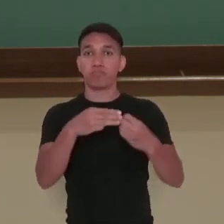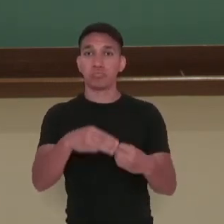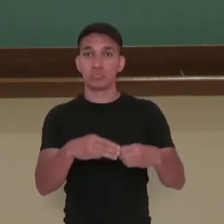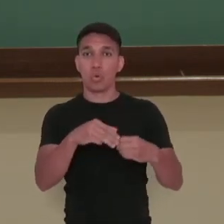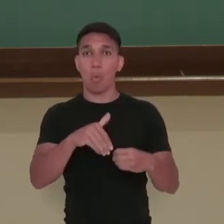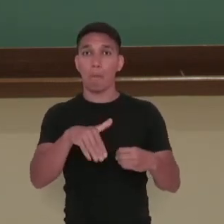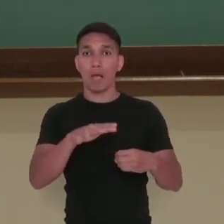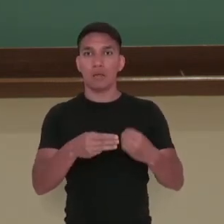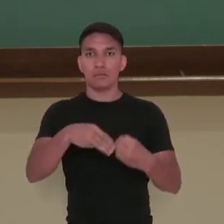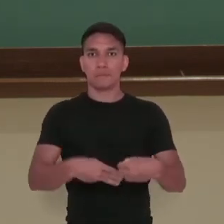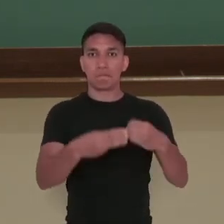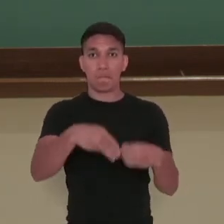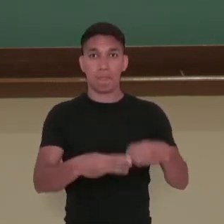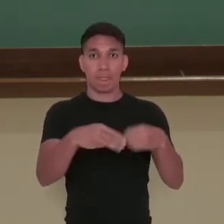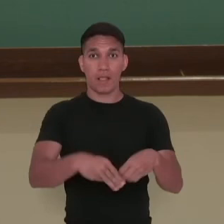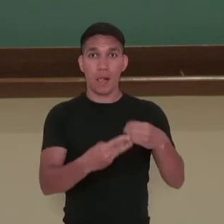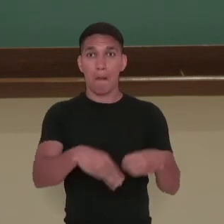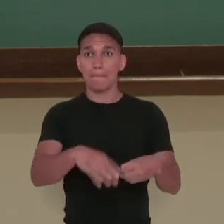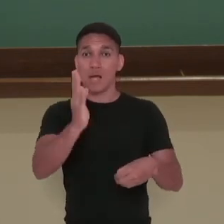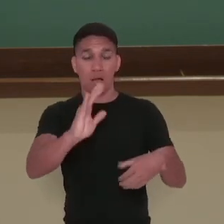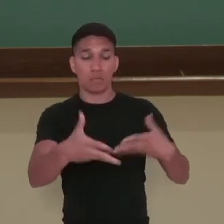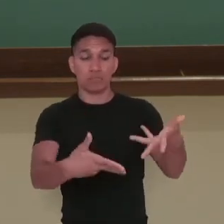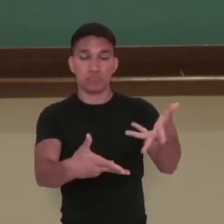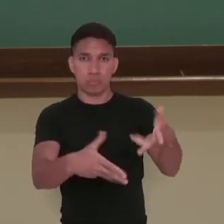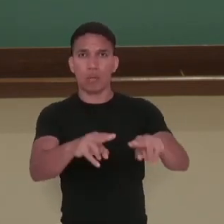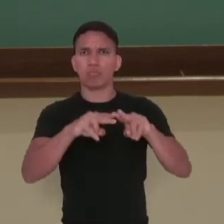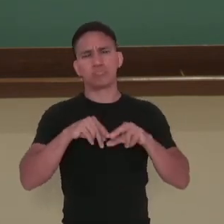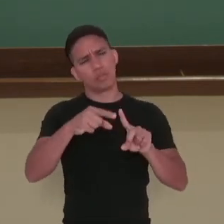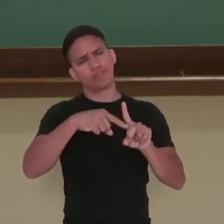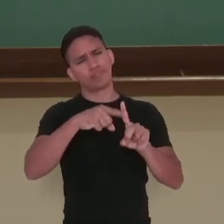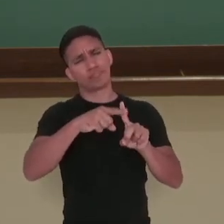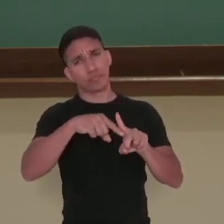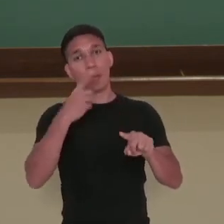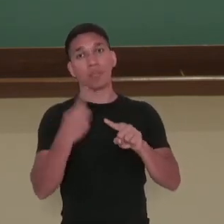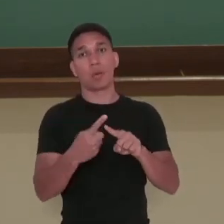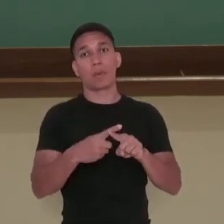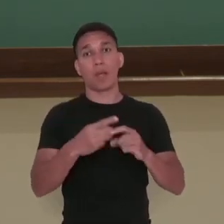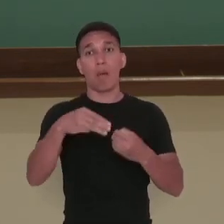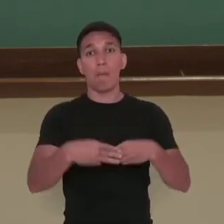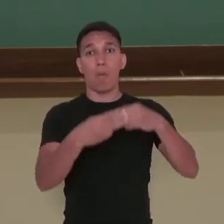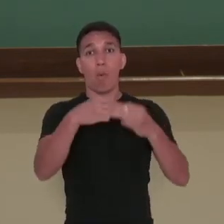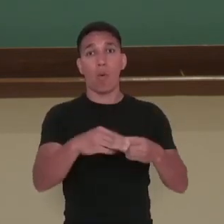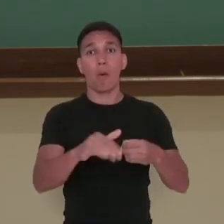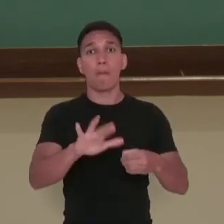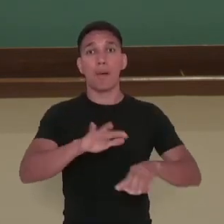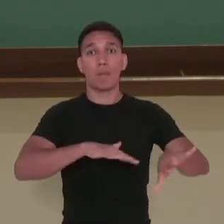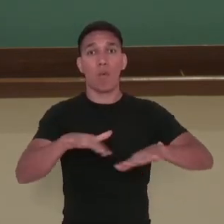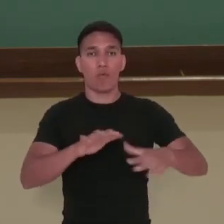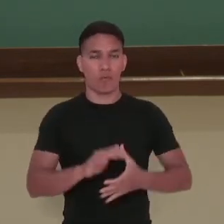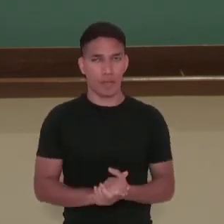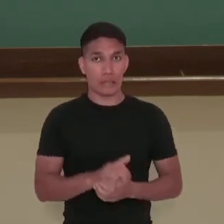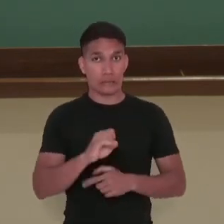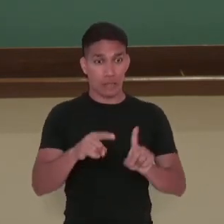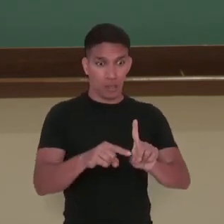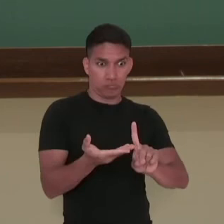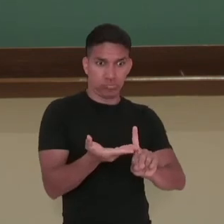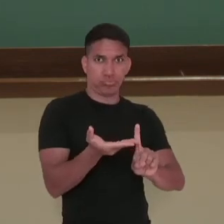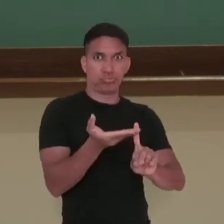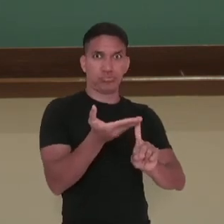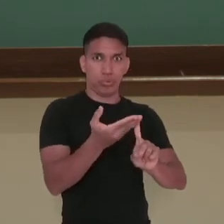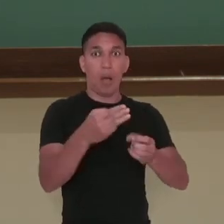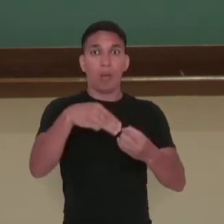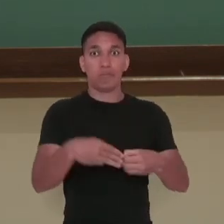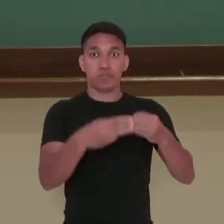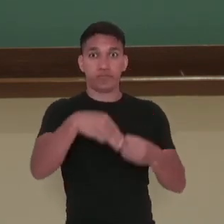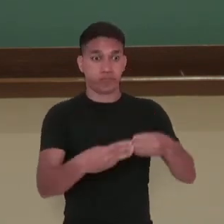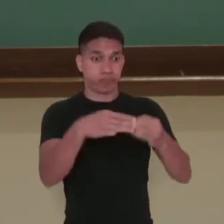temperatura aumenta. Lembre-se que a temperatura é uma medida da agitação molecular. Você aumenta a temperatura, as moléculas ficam mais agitadas,